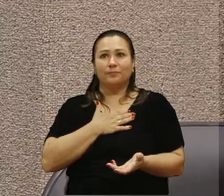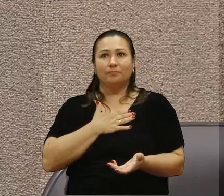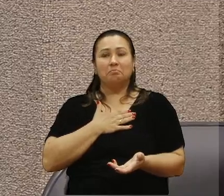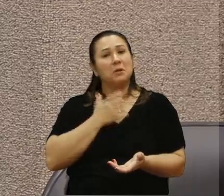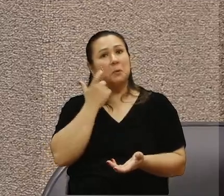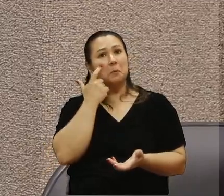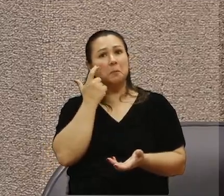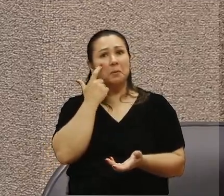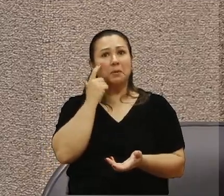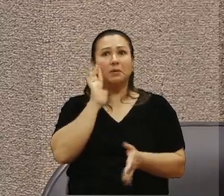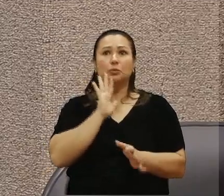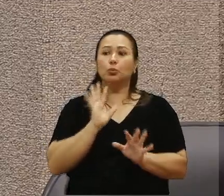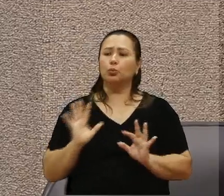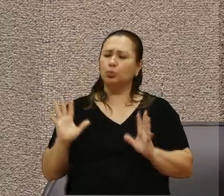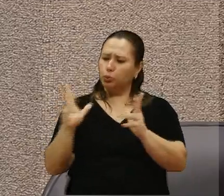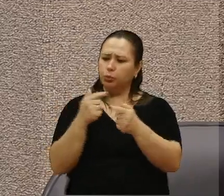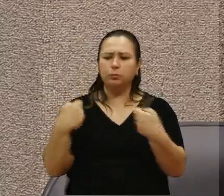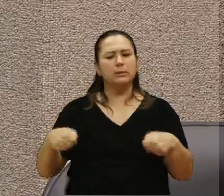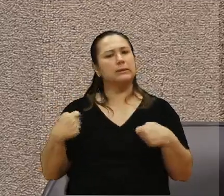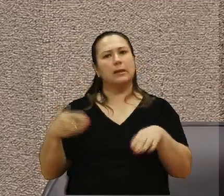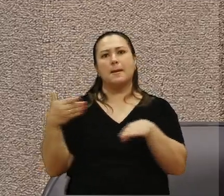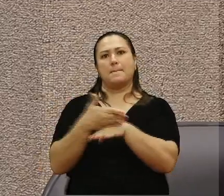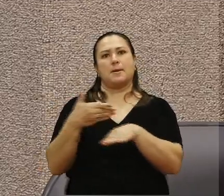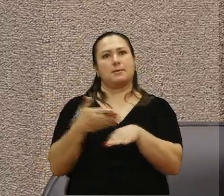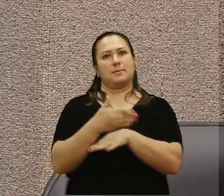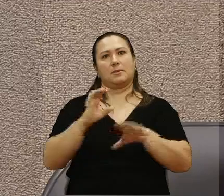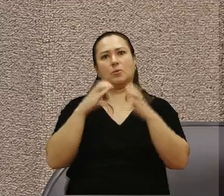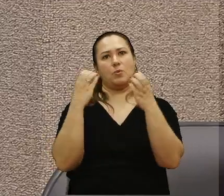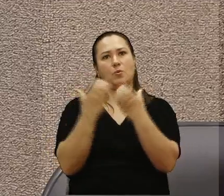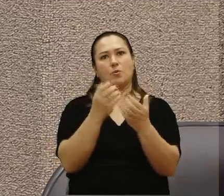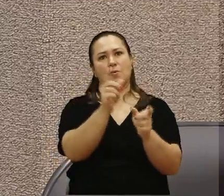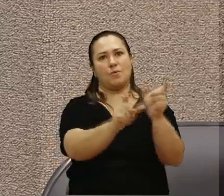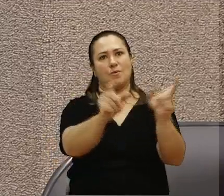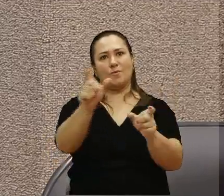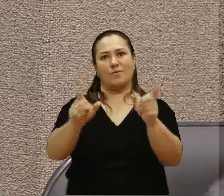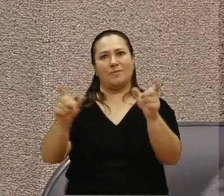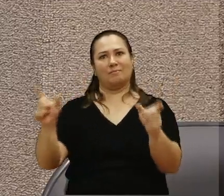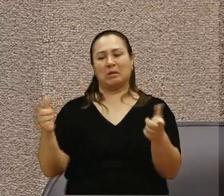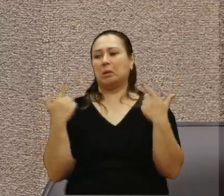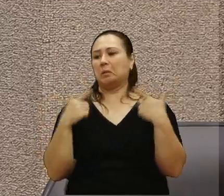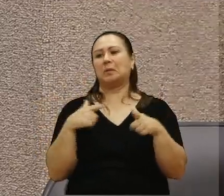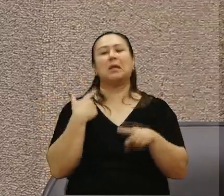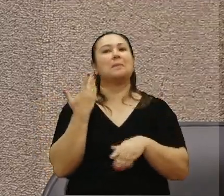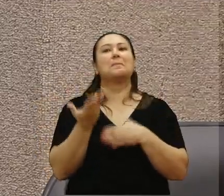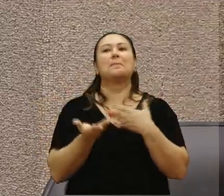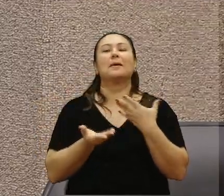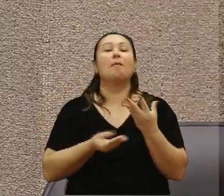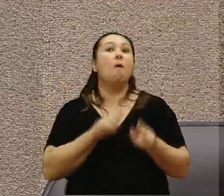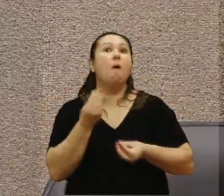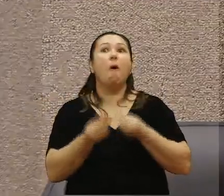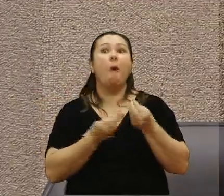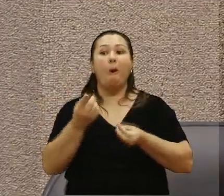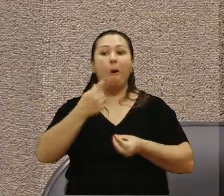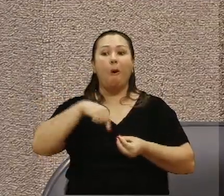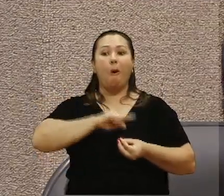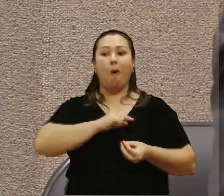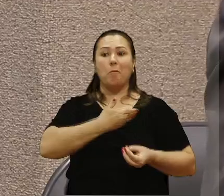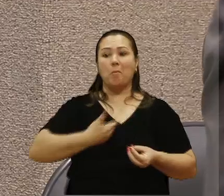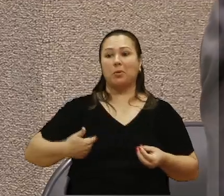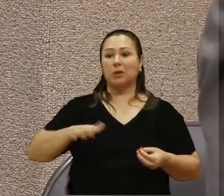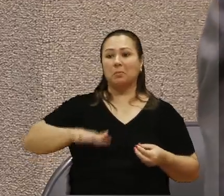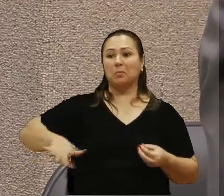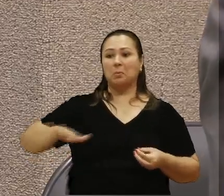acho que tudo tem que ter participação da comunidade. Não tem mais como o poder público construir tudo sozinho.